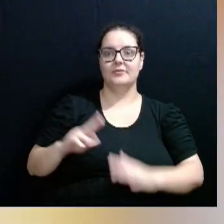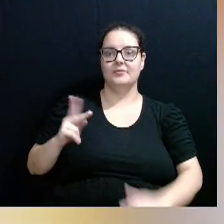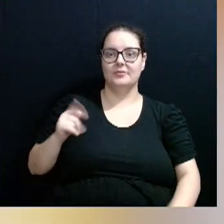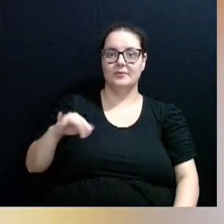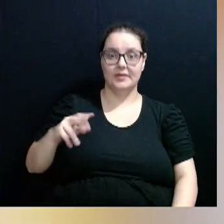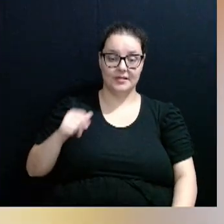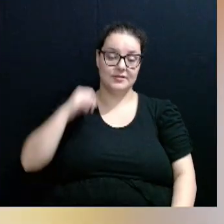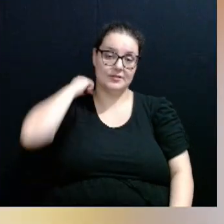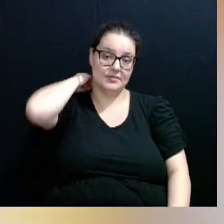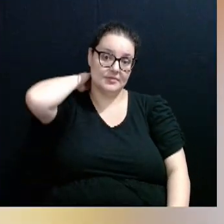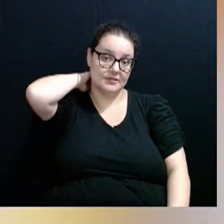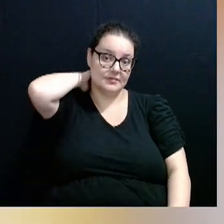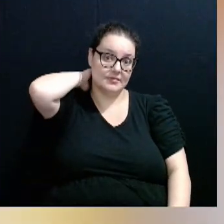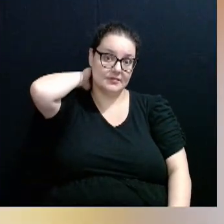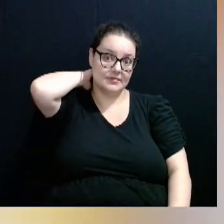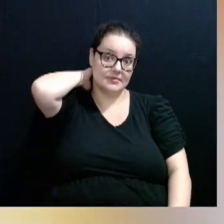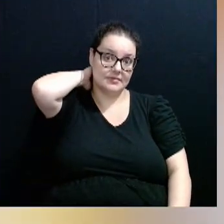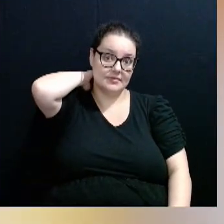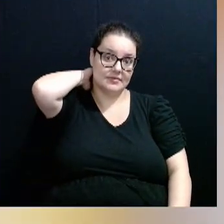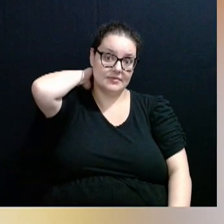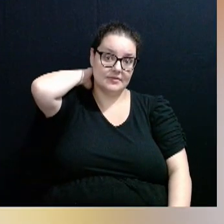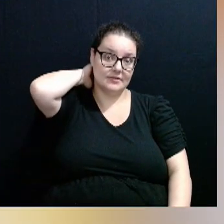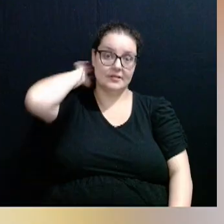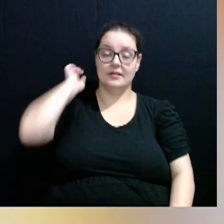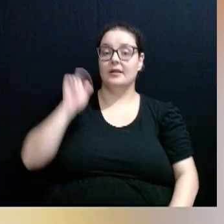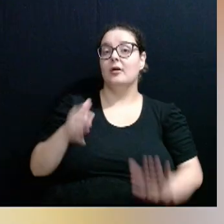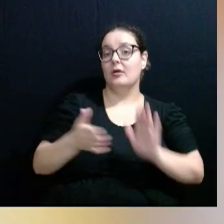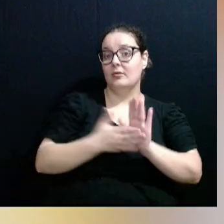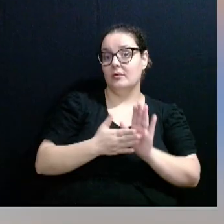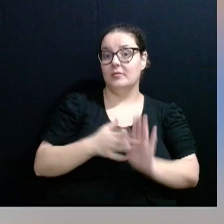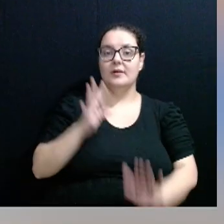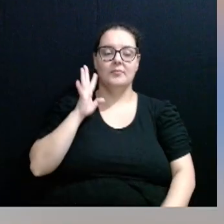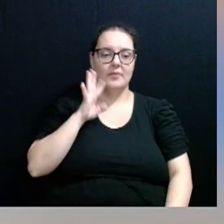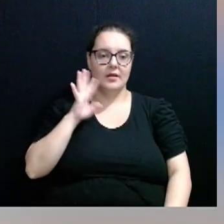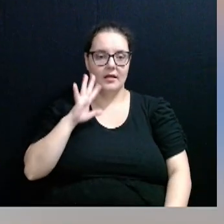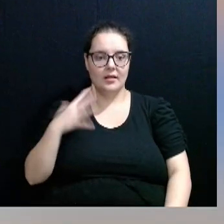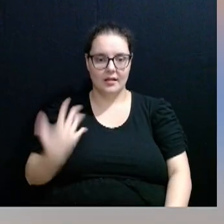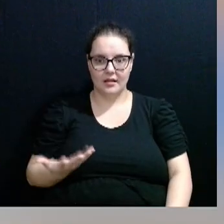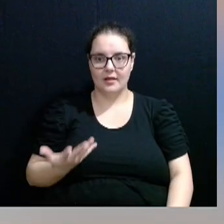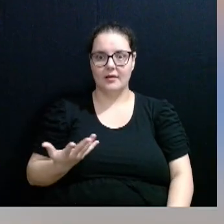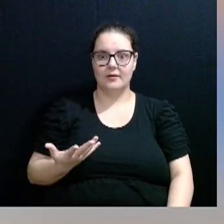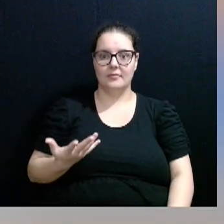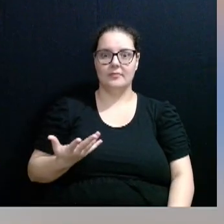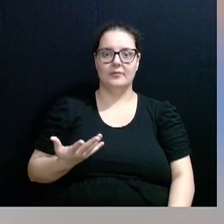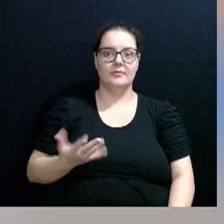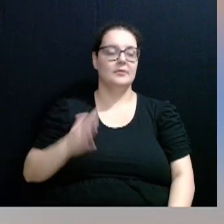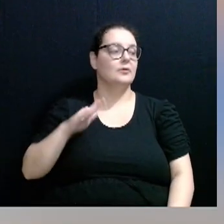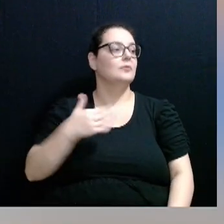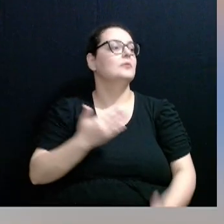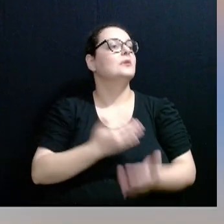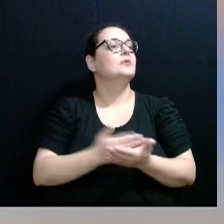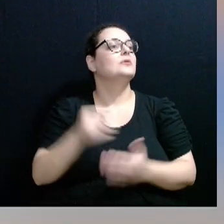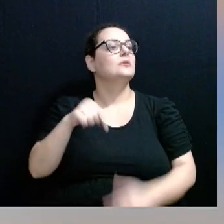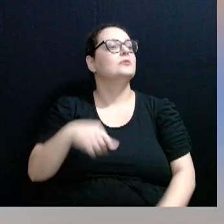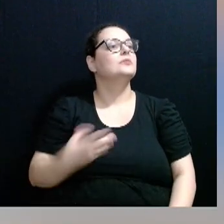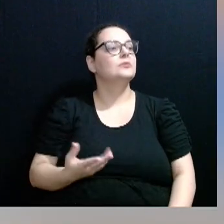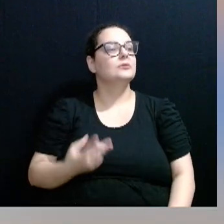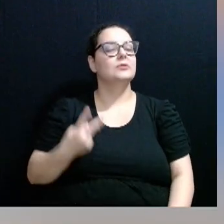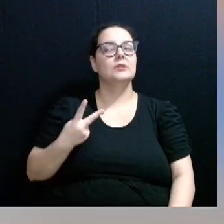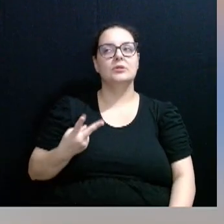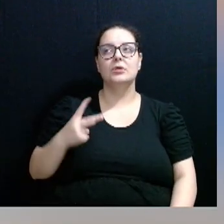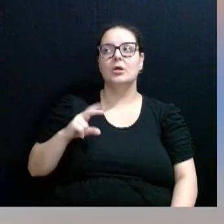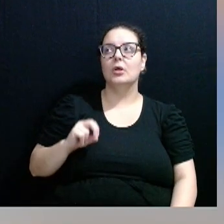É uma proposta muito legal, uma coisa... Você está aqui desde quando? Desde 2020, final